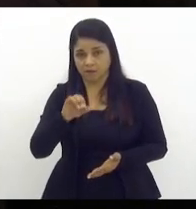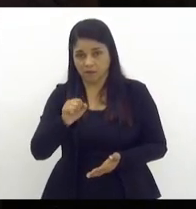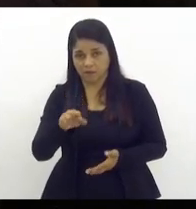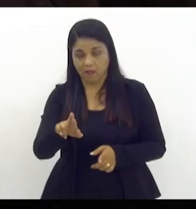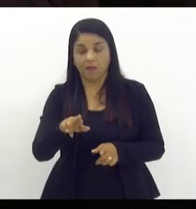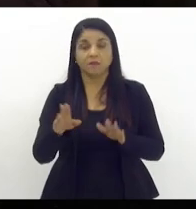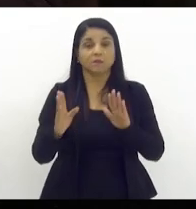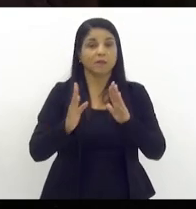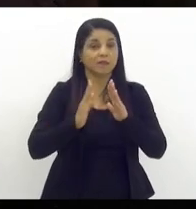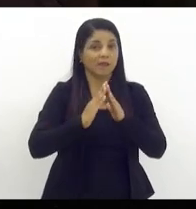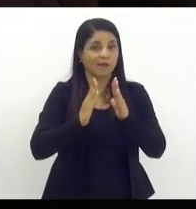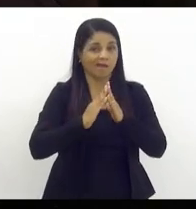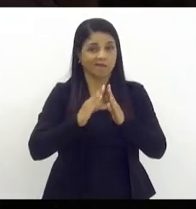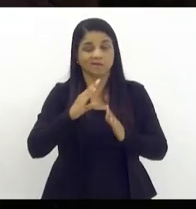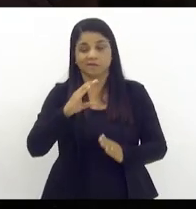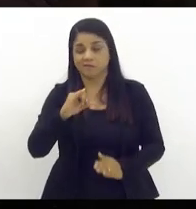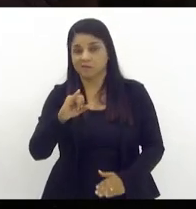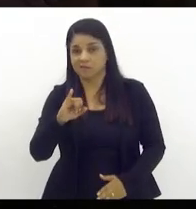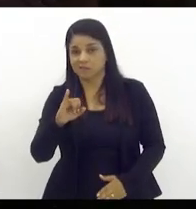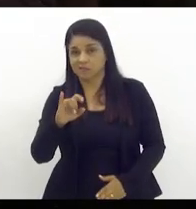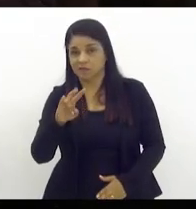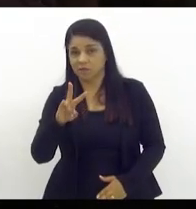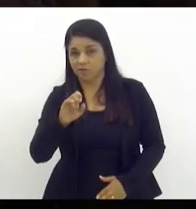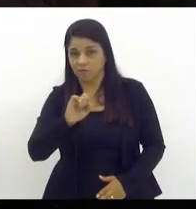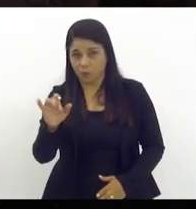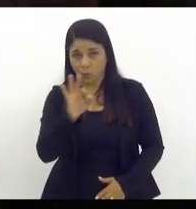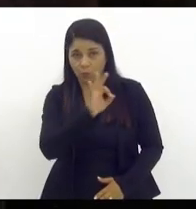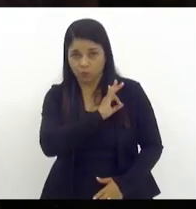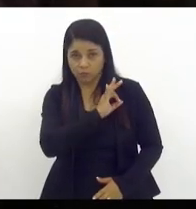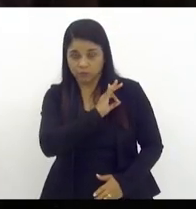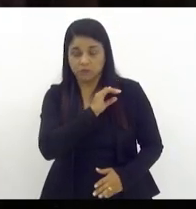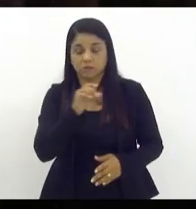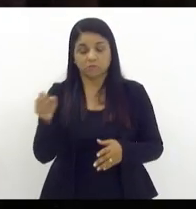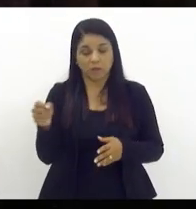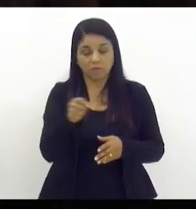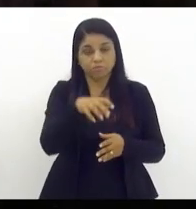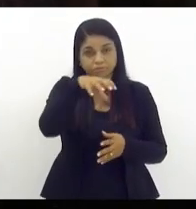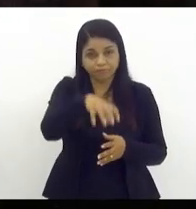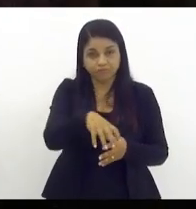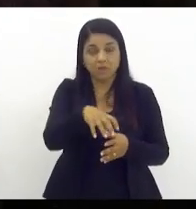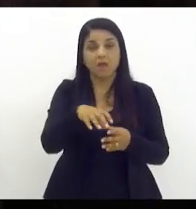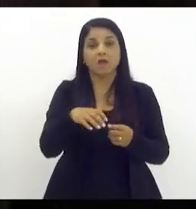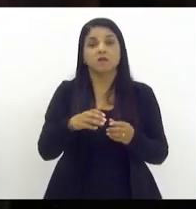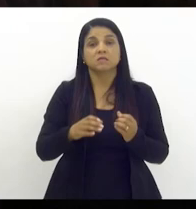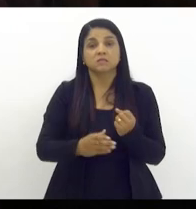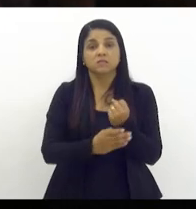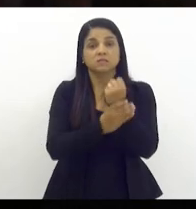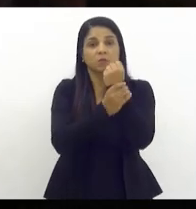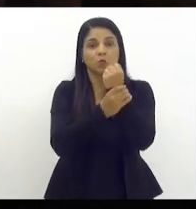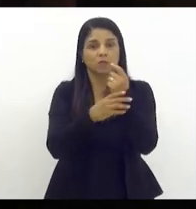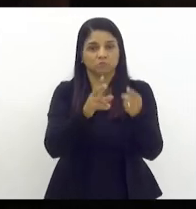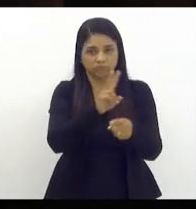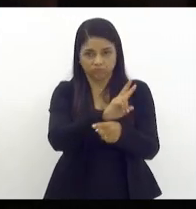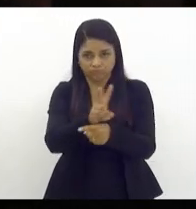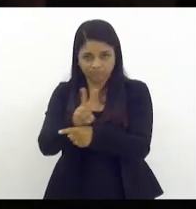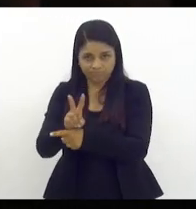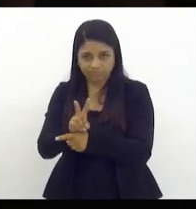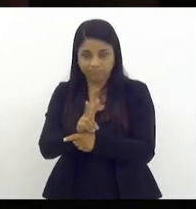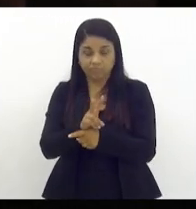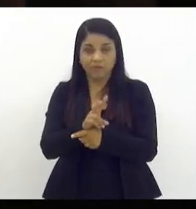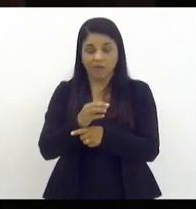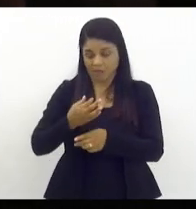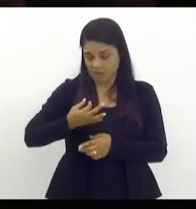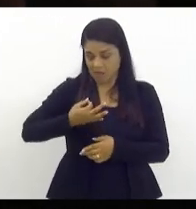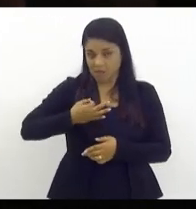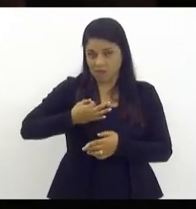está alocado, estava pelo menos alocado, segurança presente, que a câmera nos